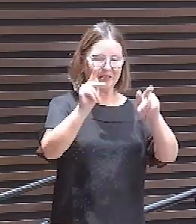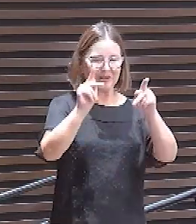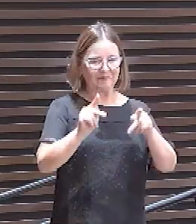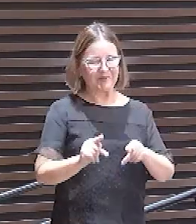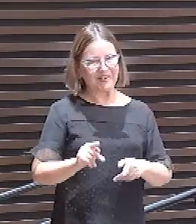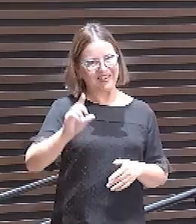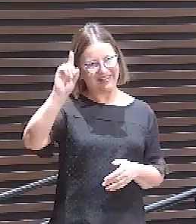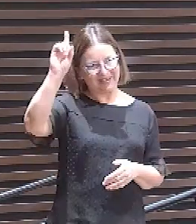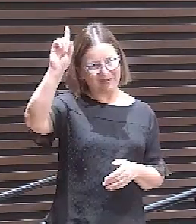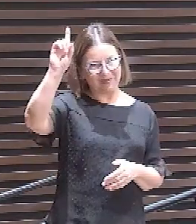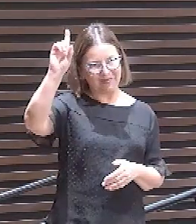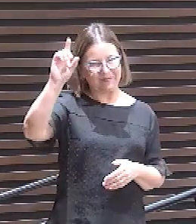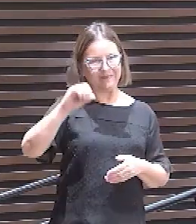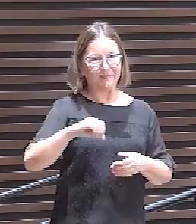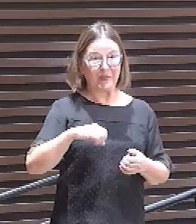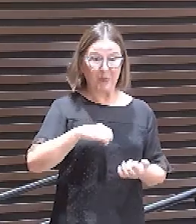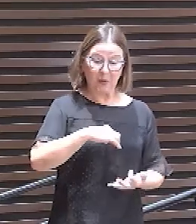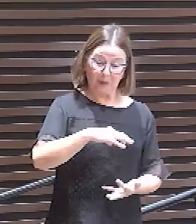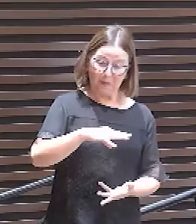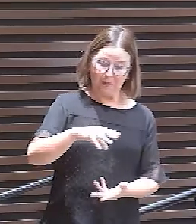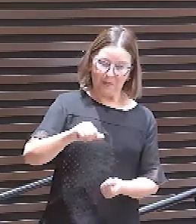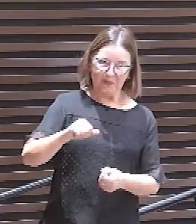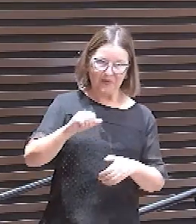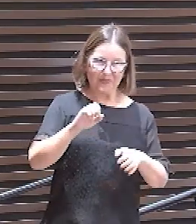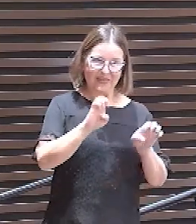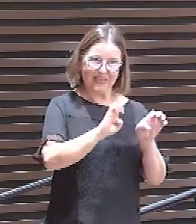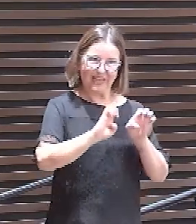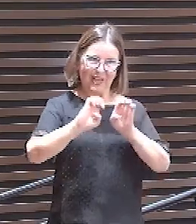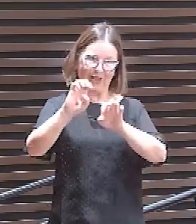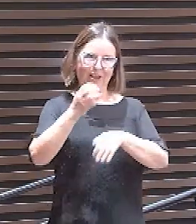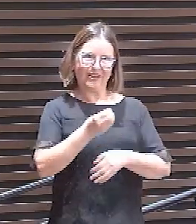O mundo em que Enoque estava vivendo